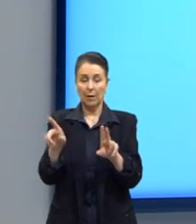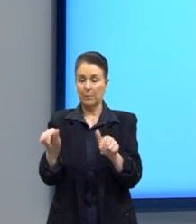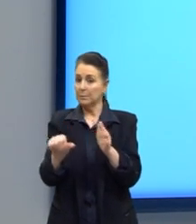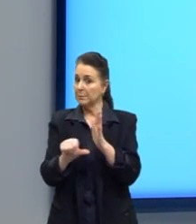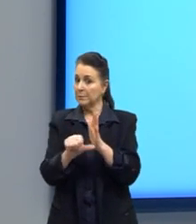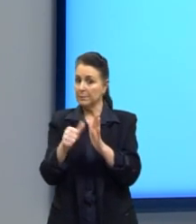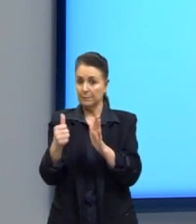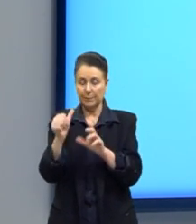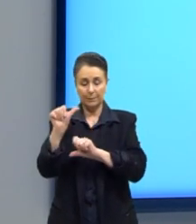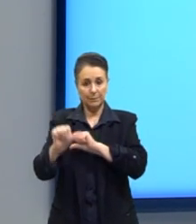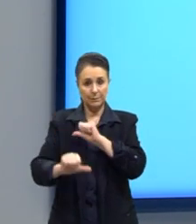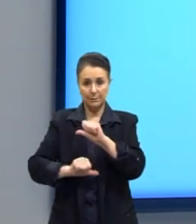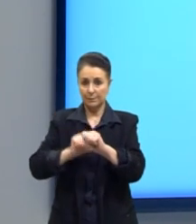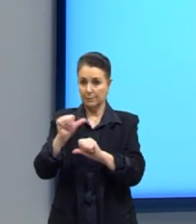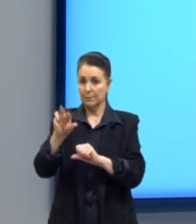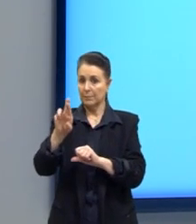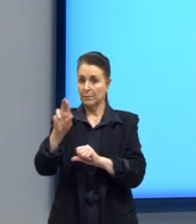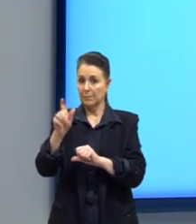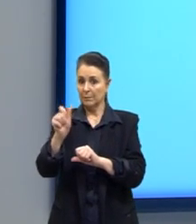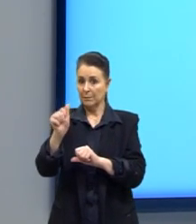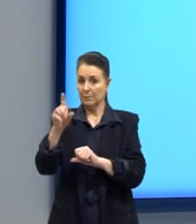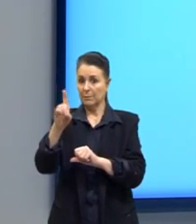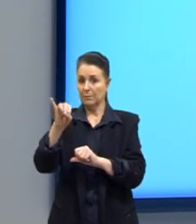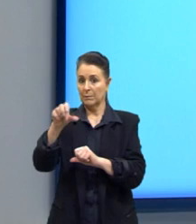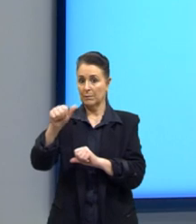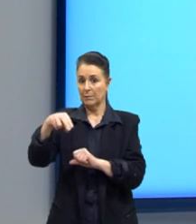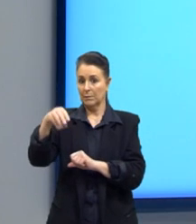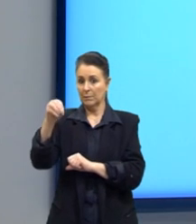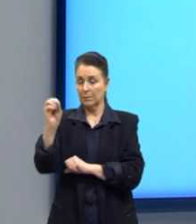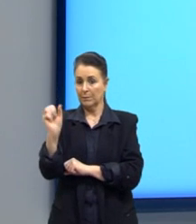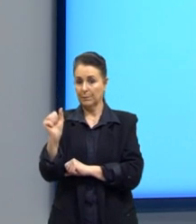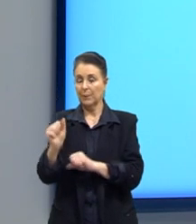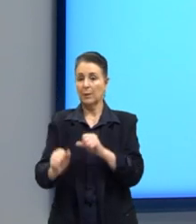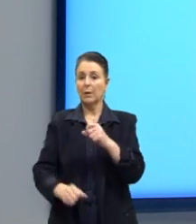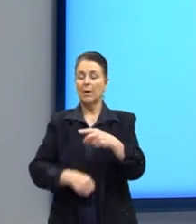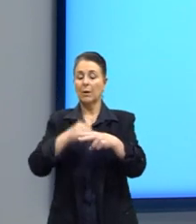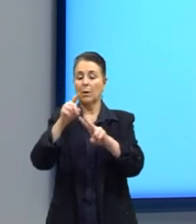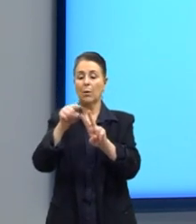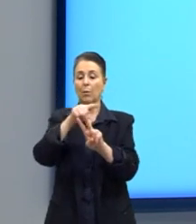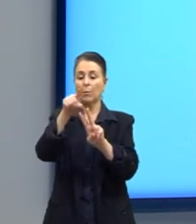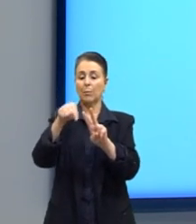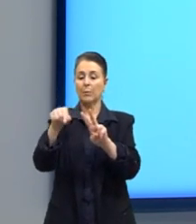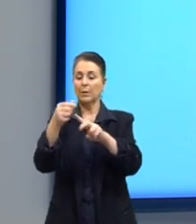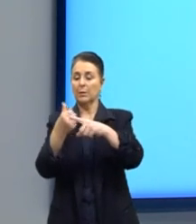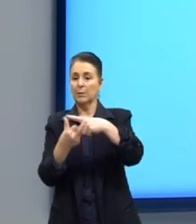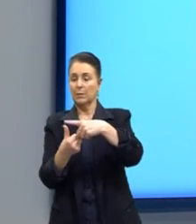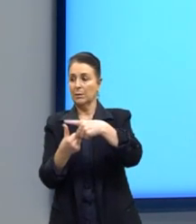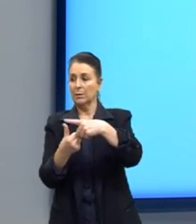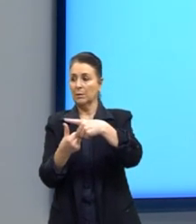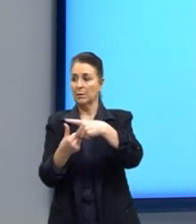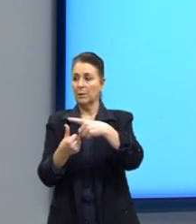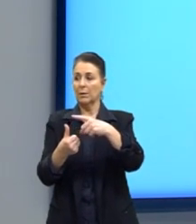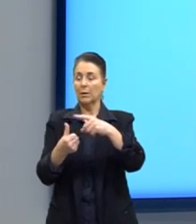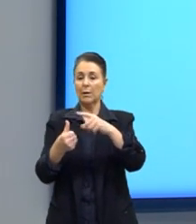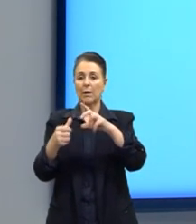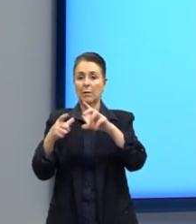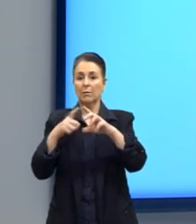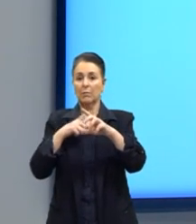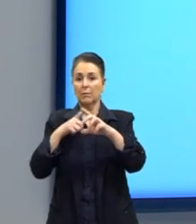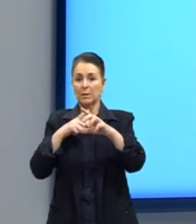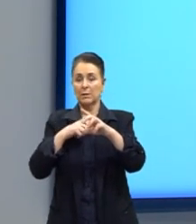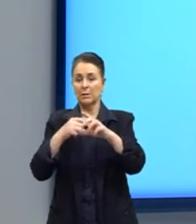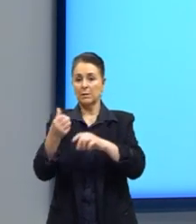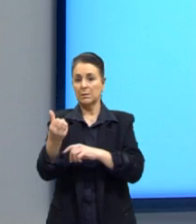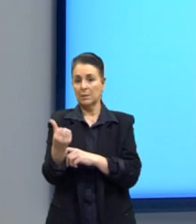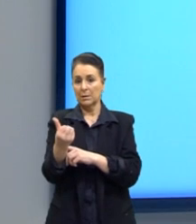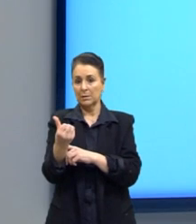transformada em radiano pi sobre 6 mais 2 pi vezes n e